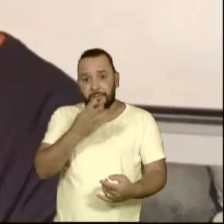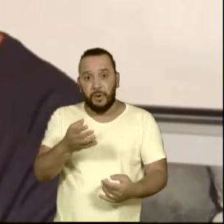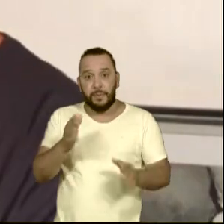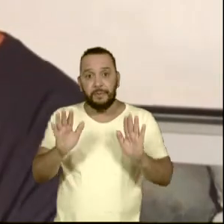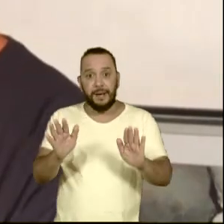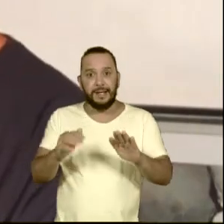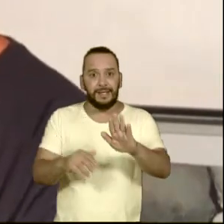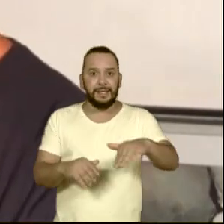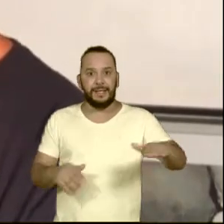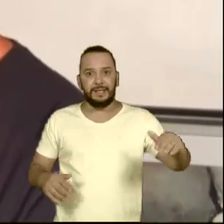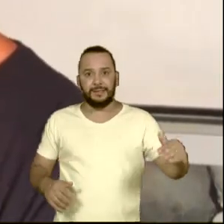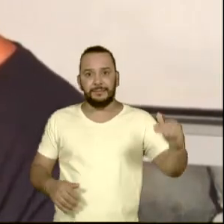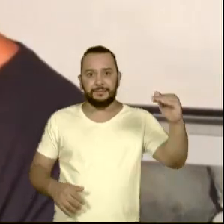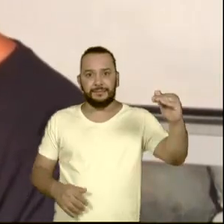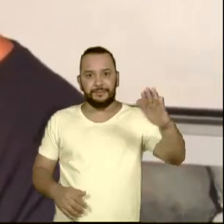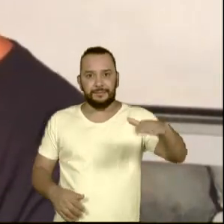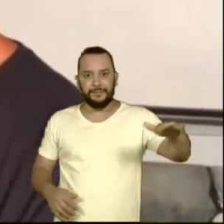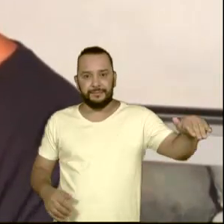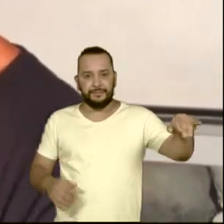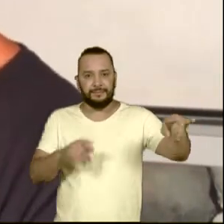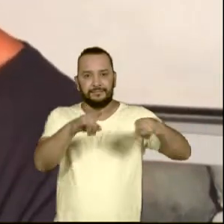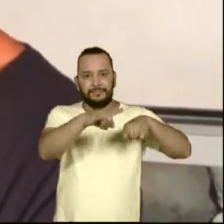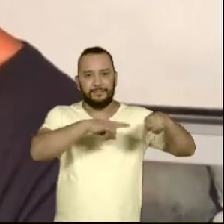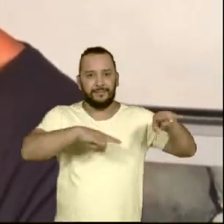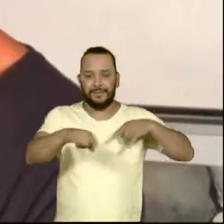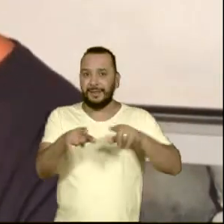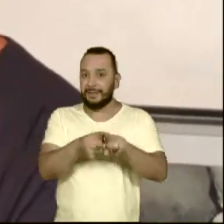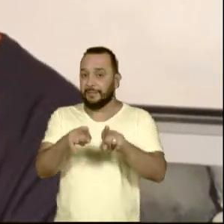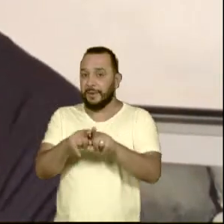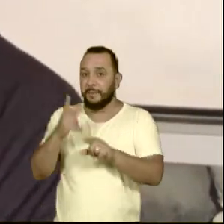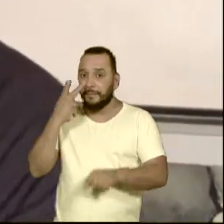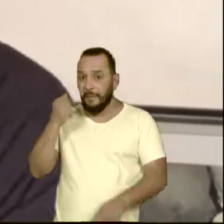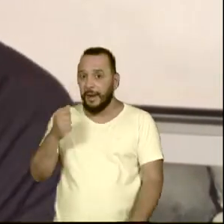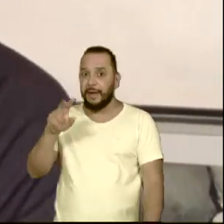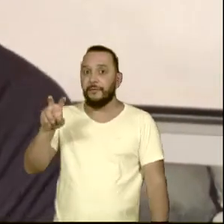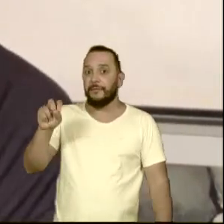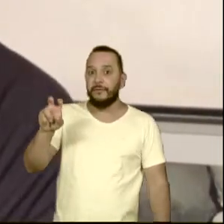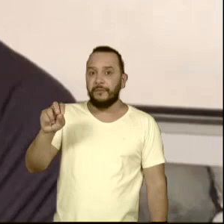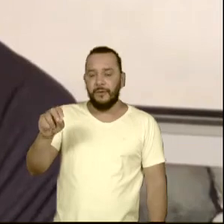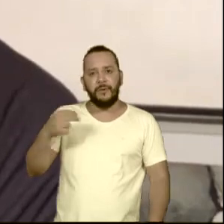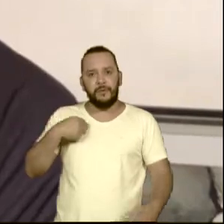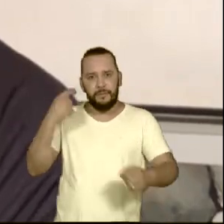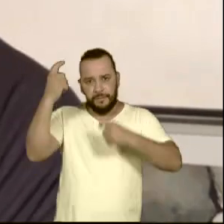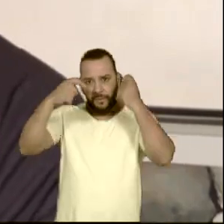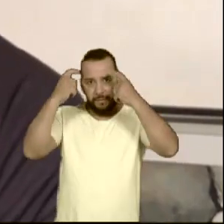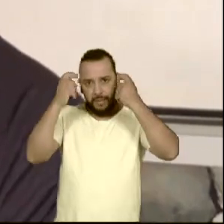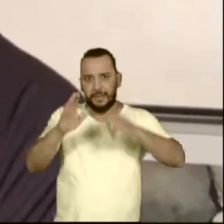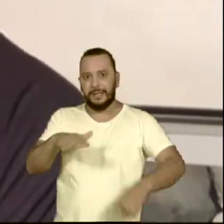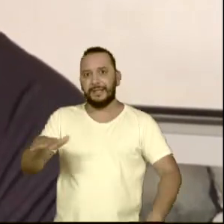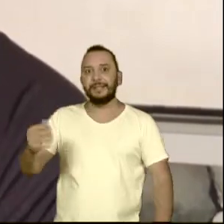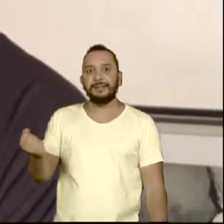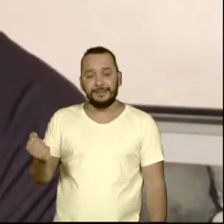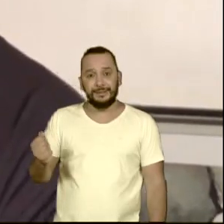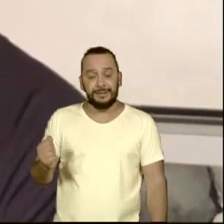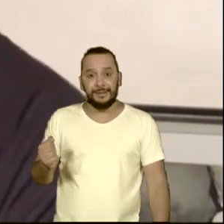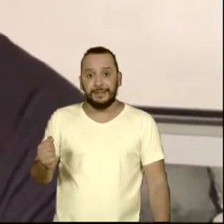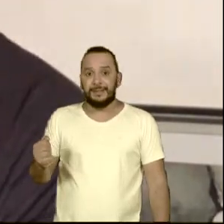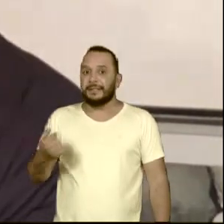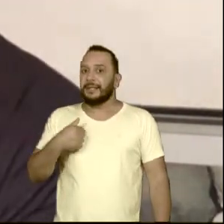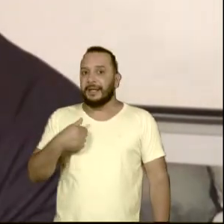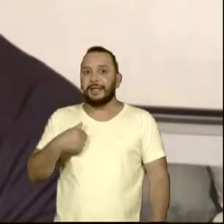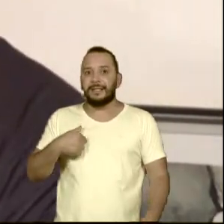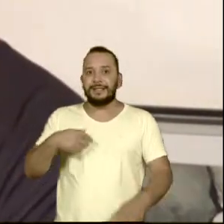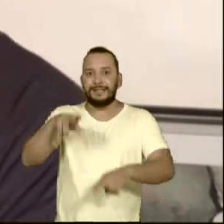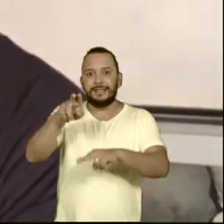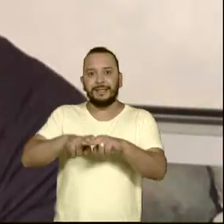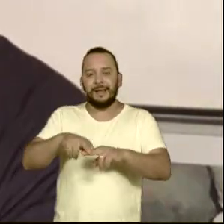maior e mais do que isso, quero atrair os adultos, o pai e o avô que estão preocupados com o ensino da criança. Então, eu quero que ele sente aqui para se